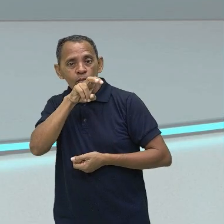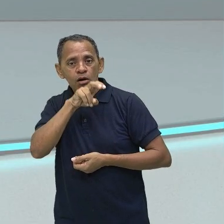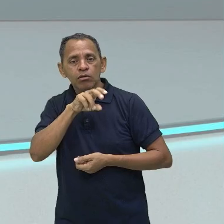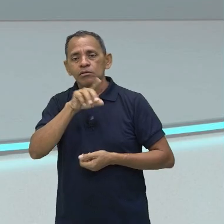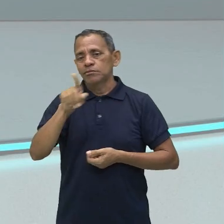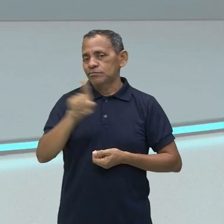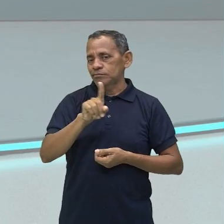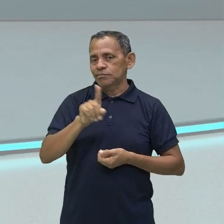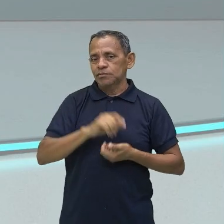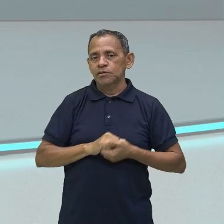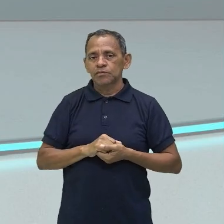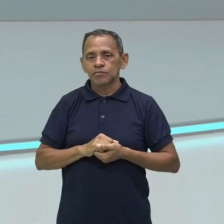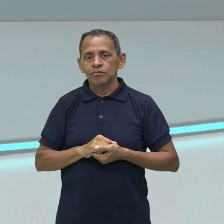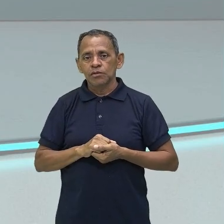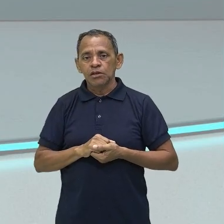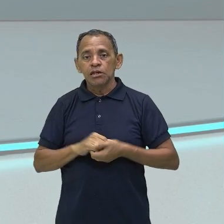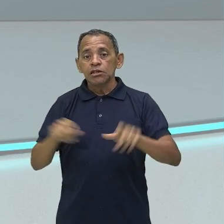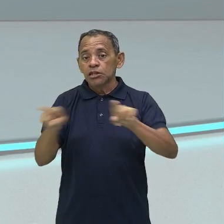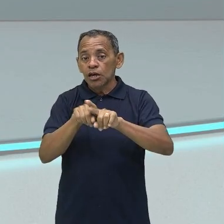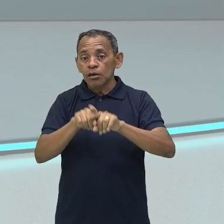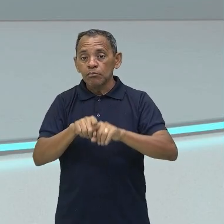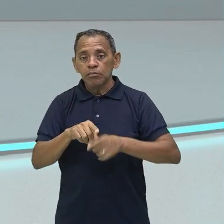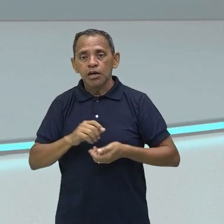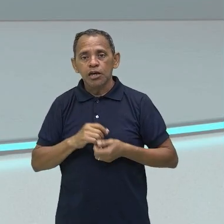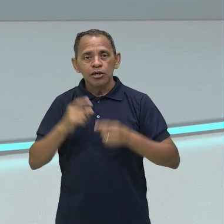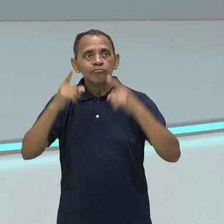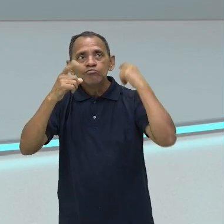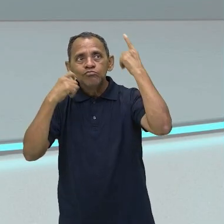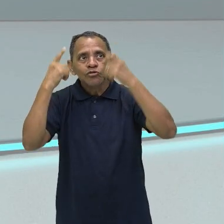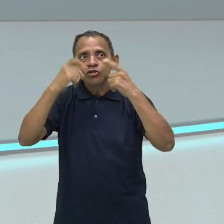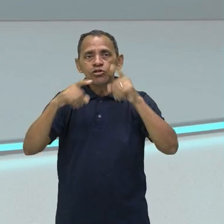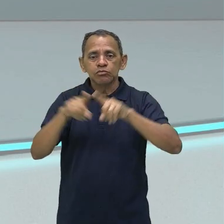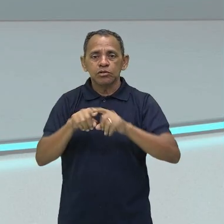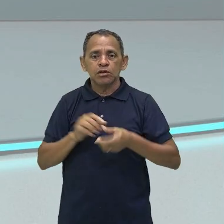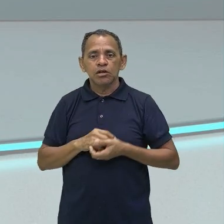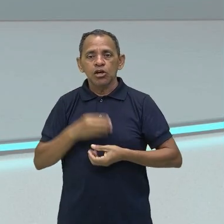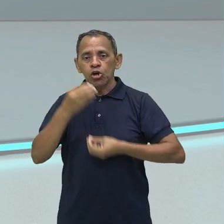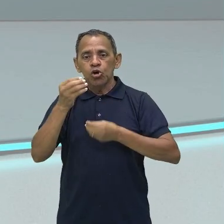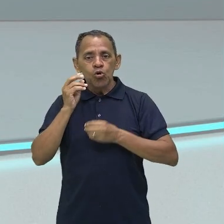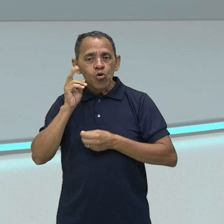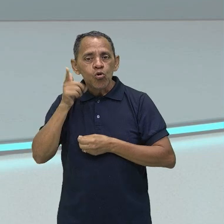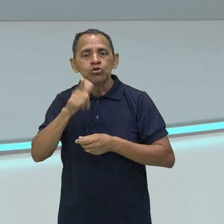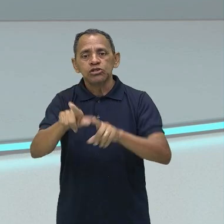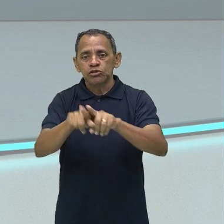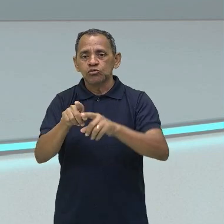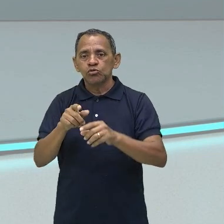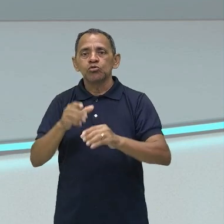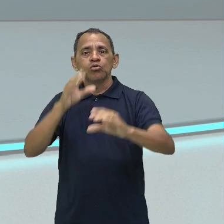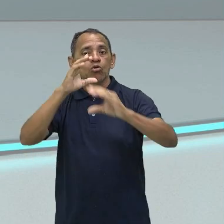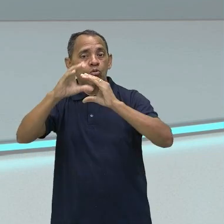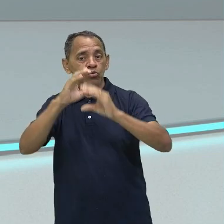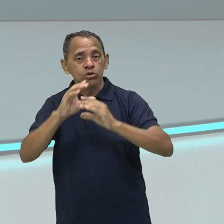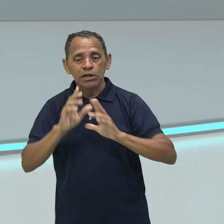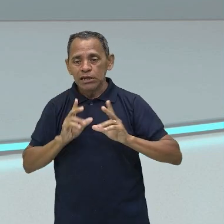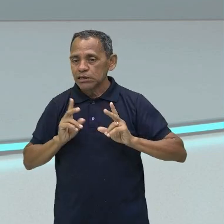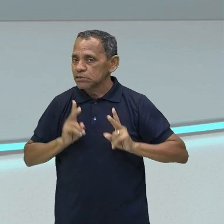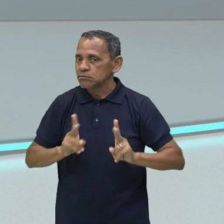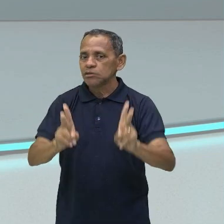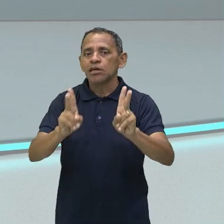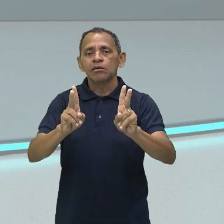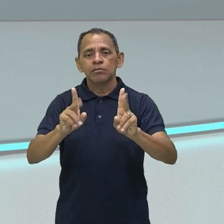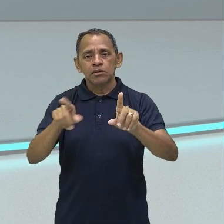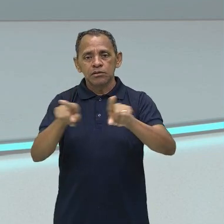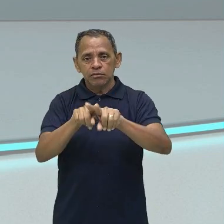com o meu corpo. E eu passo a comunicar a todo momento, mesmo que eu não queira passar uma